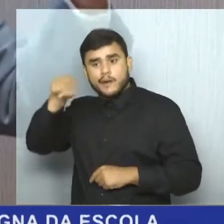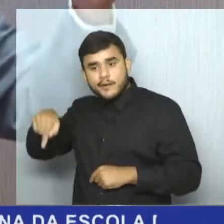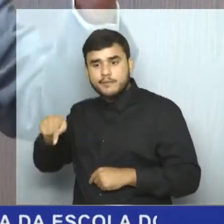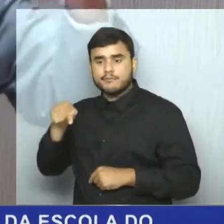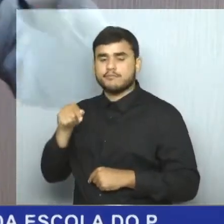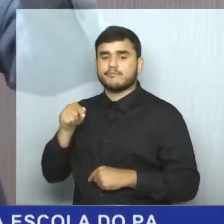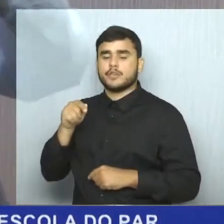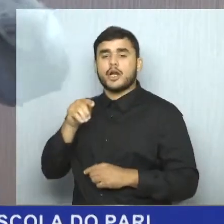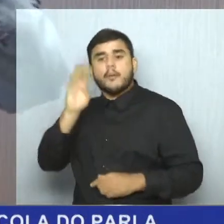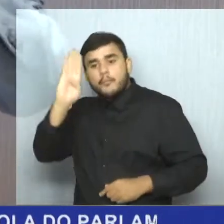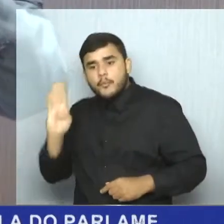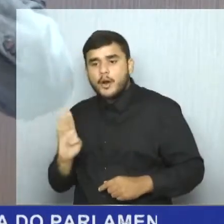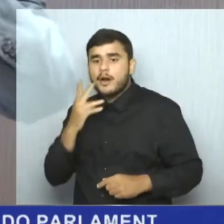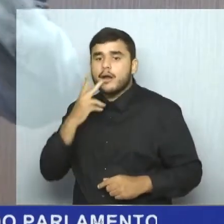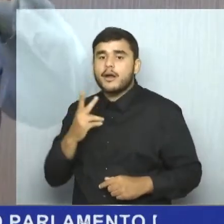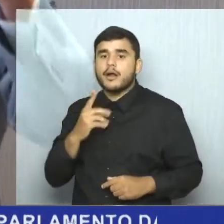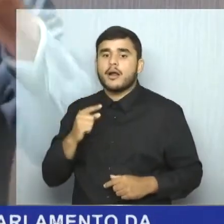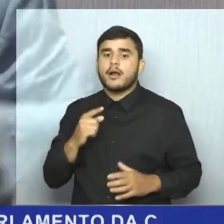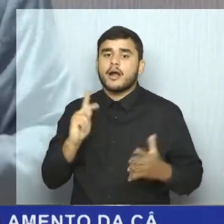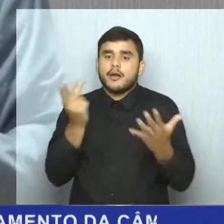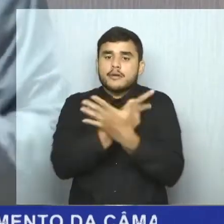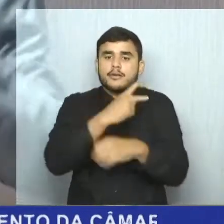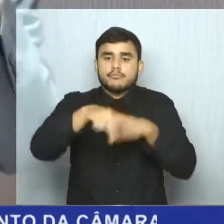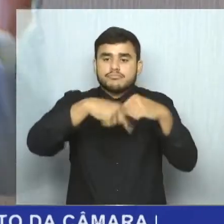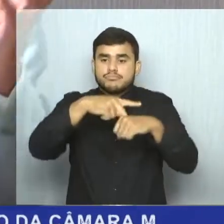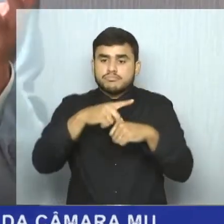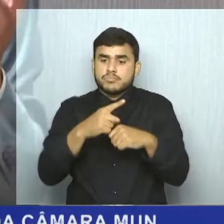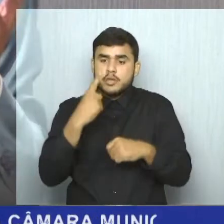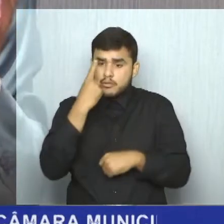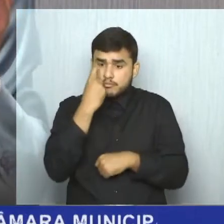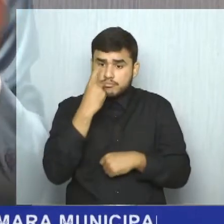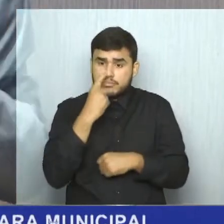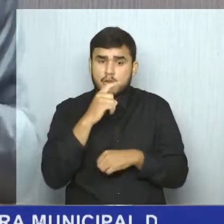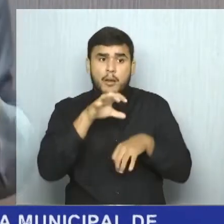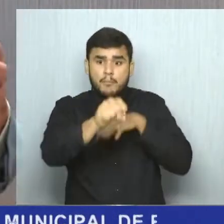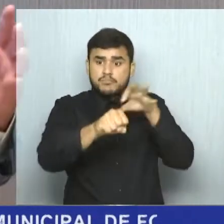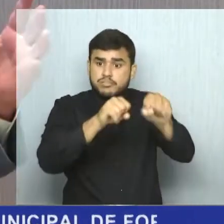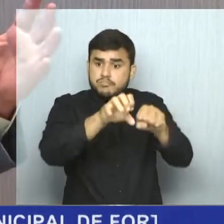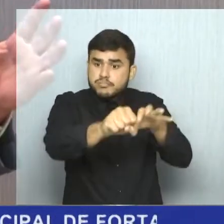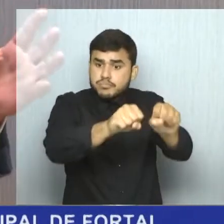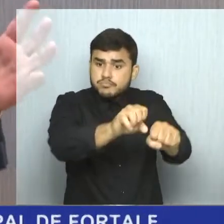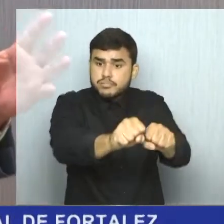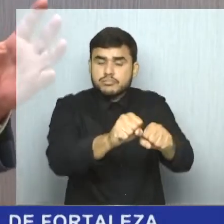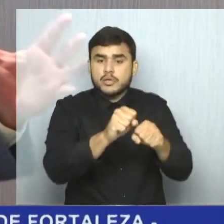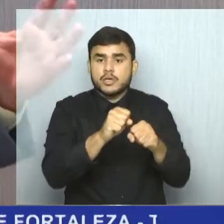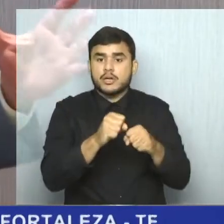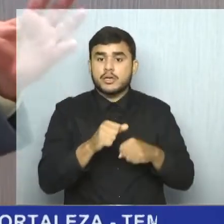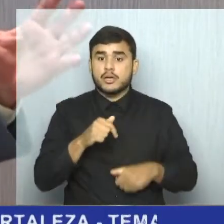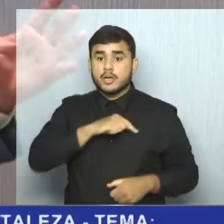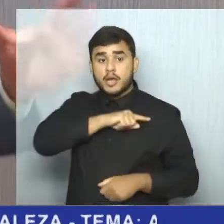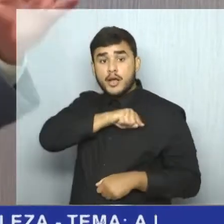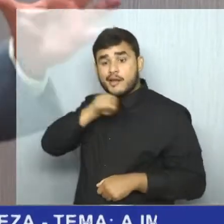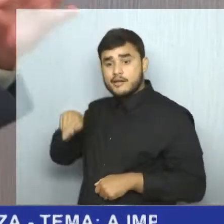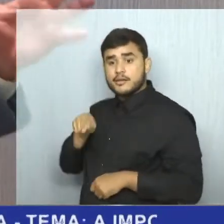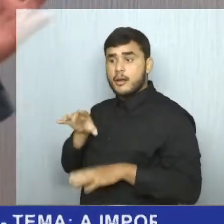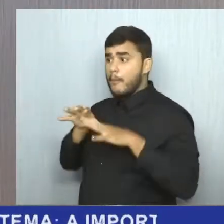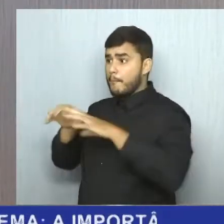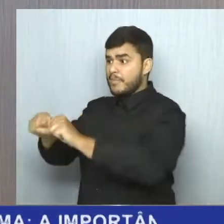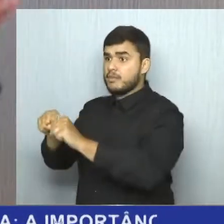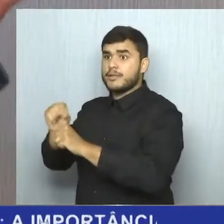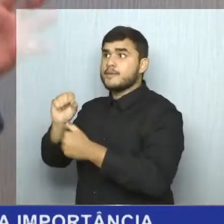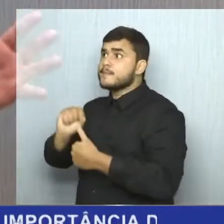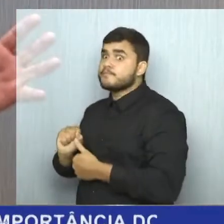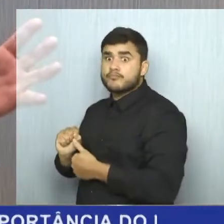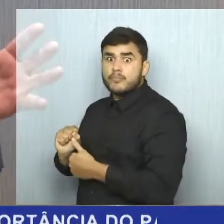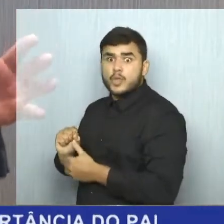implode em dezenas de minúsculos e irrelevantes países no mundo. O Brasil é essa potência monstruosa, essa unidade